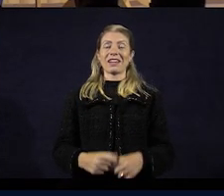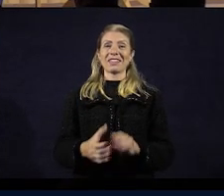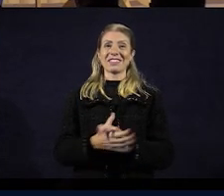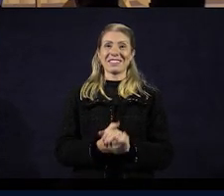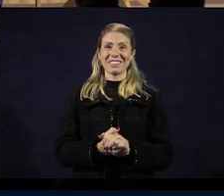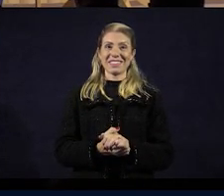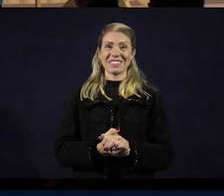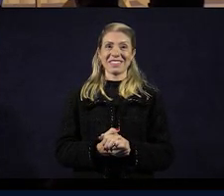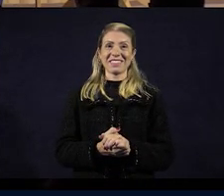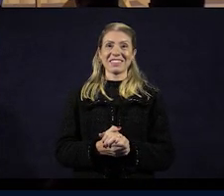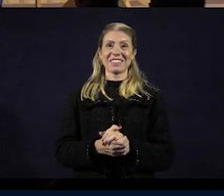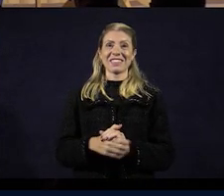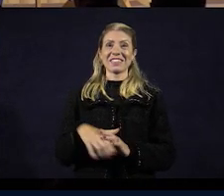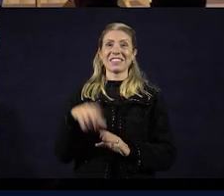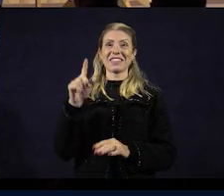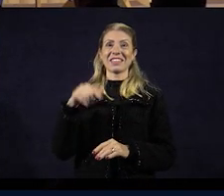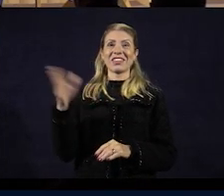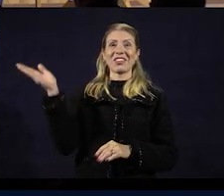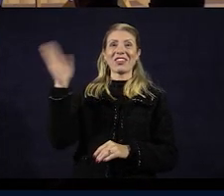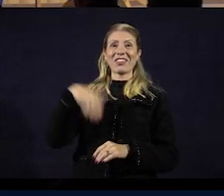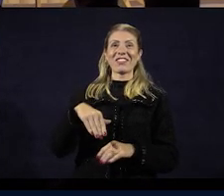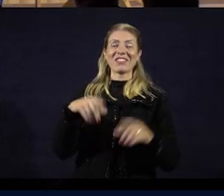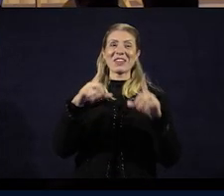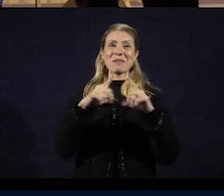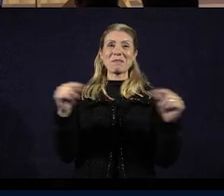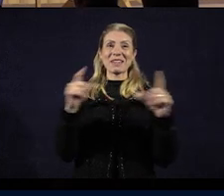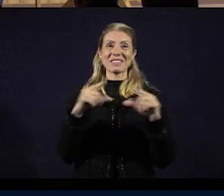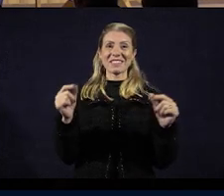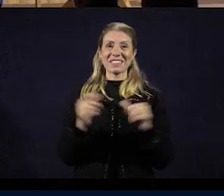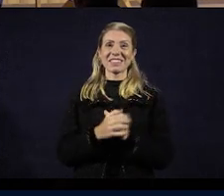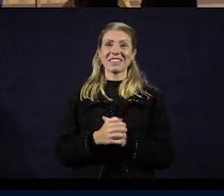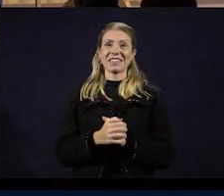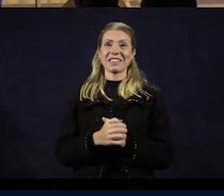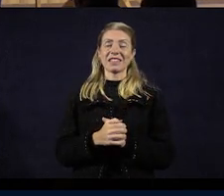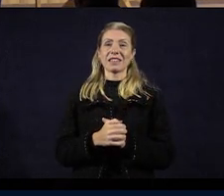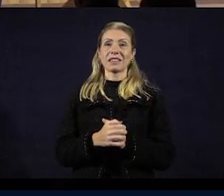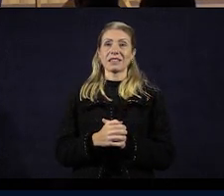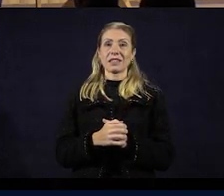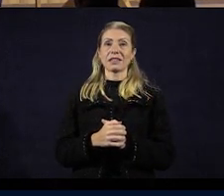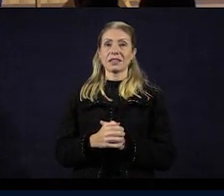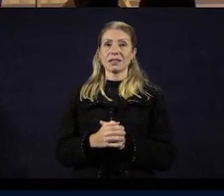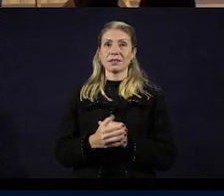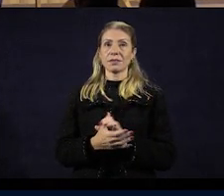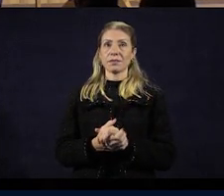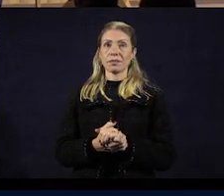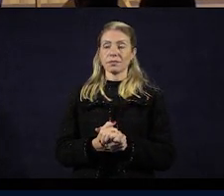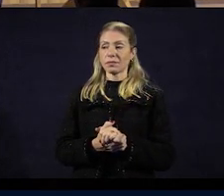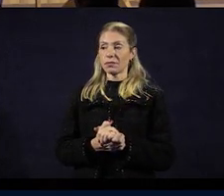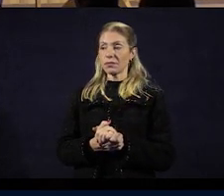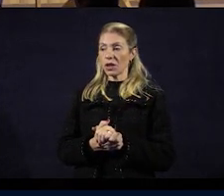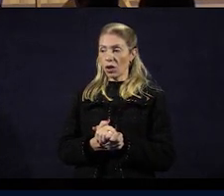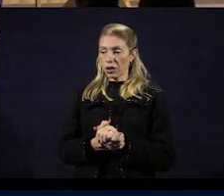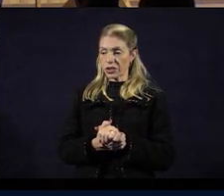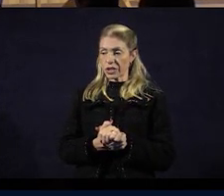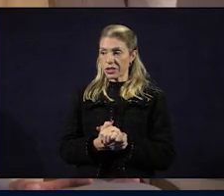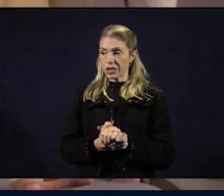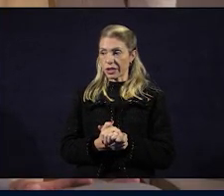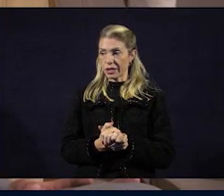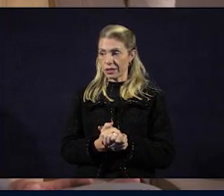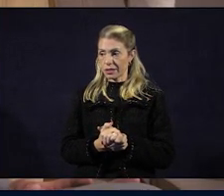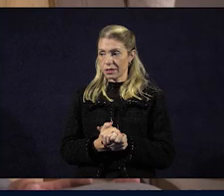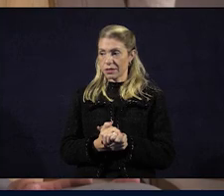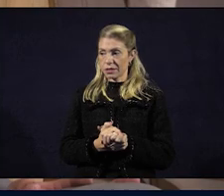realmente, é um burocrata de Brasília. Senhores, grande honra poder falar de um tema tão importante para o